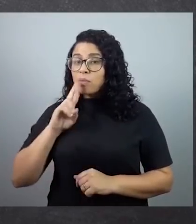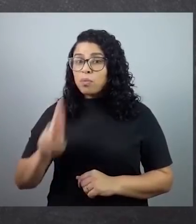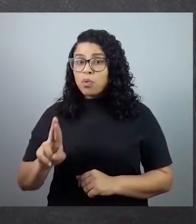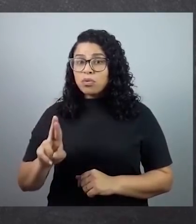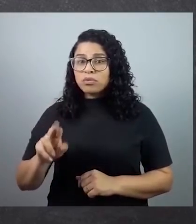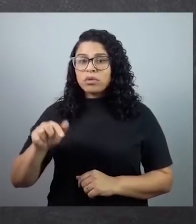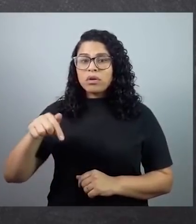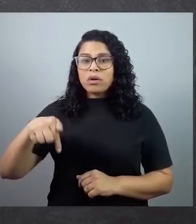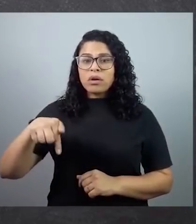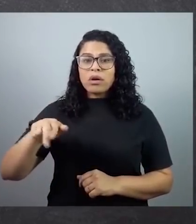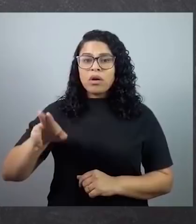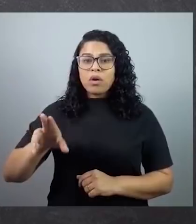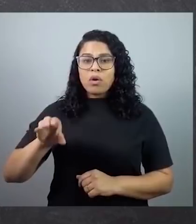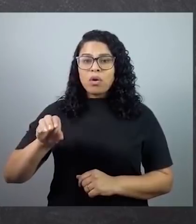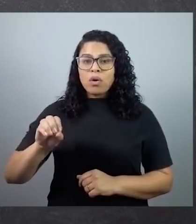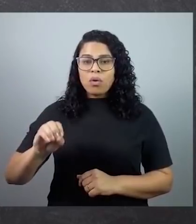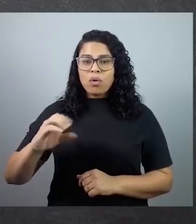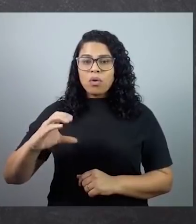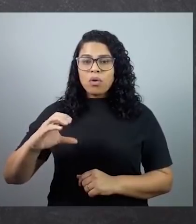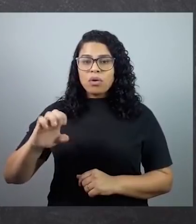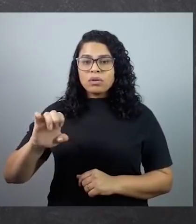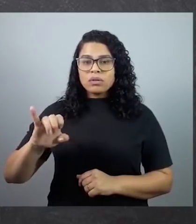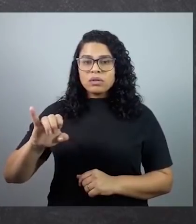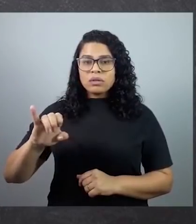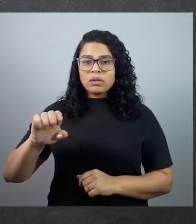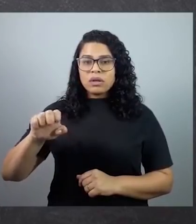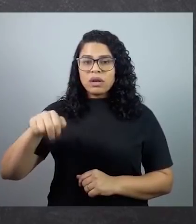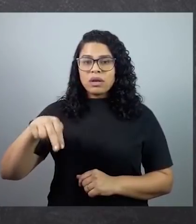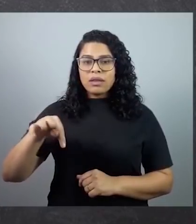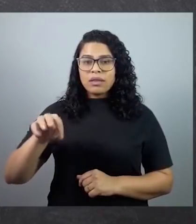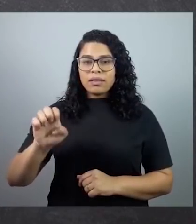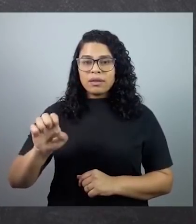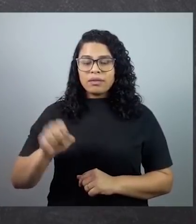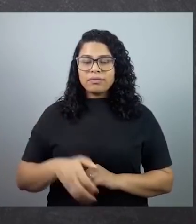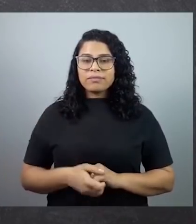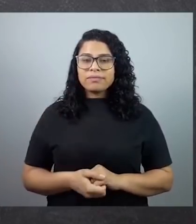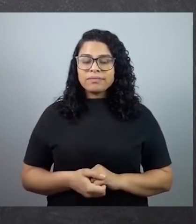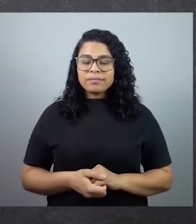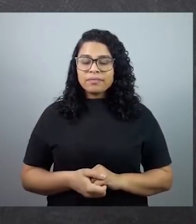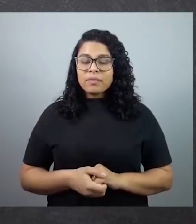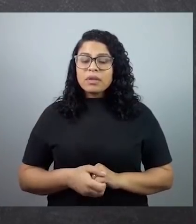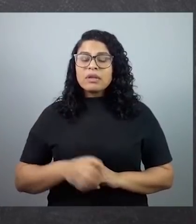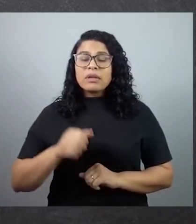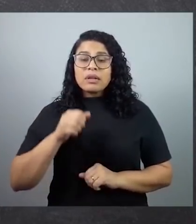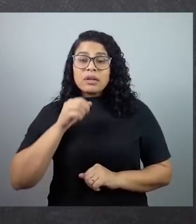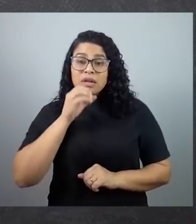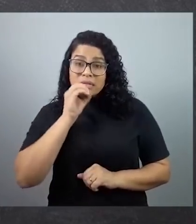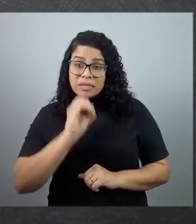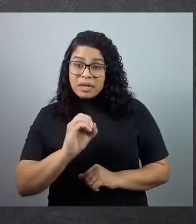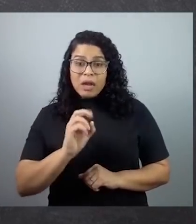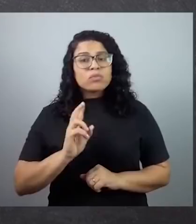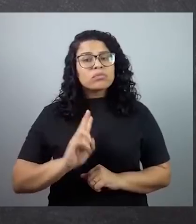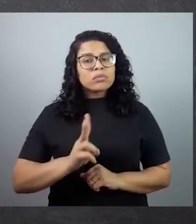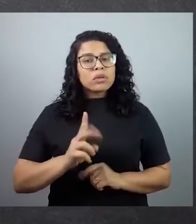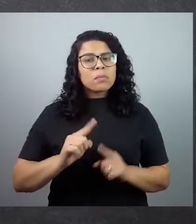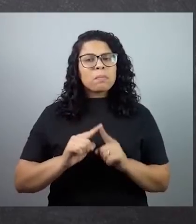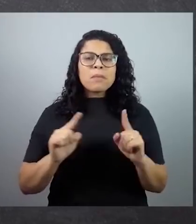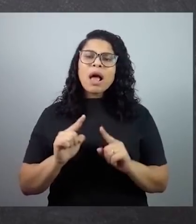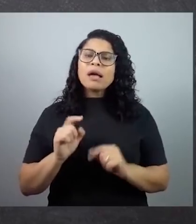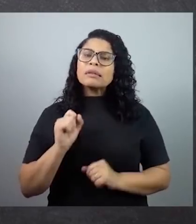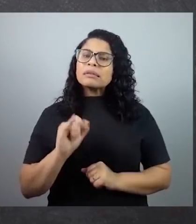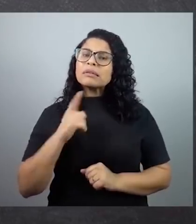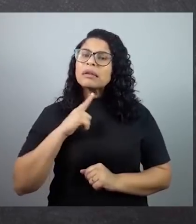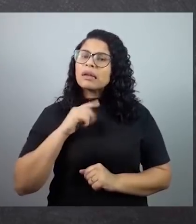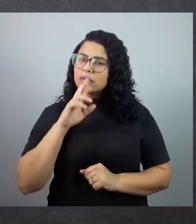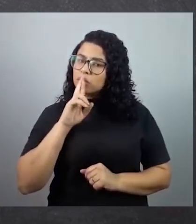caso exista, pode ser que não exista resto, né? Então, caso exista